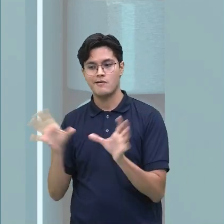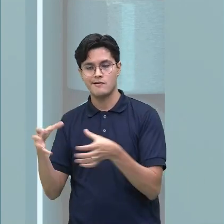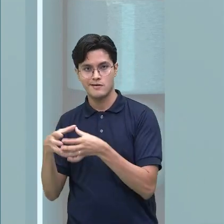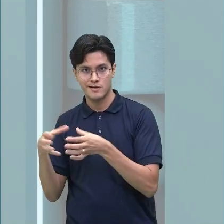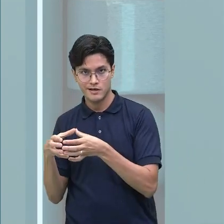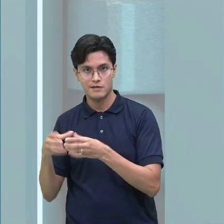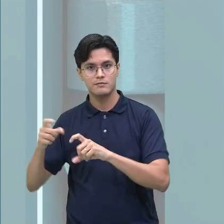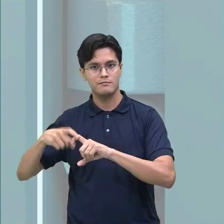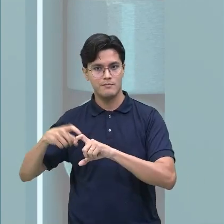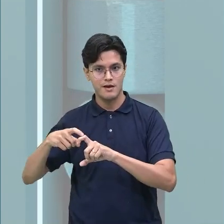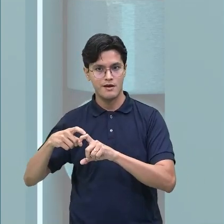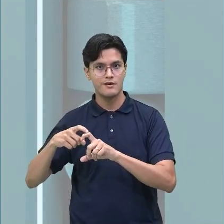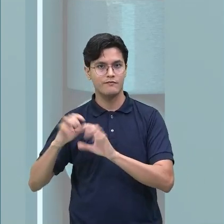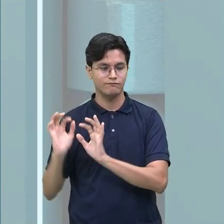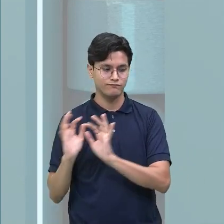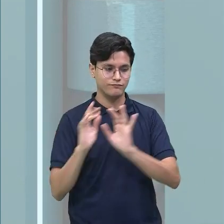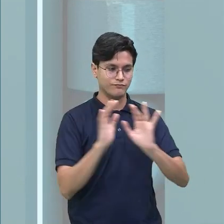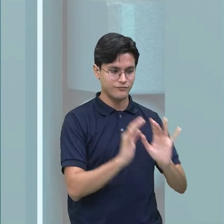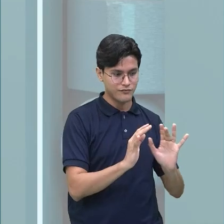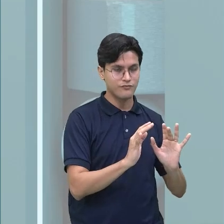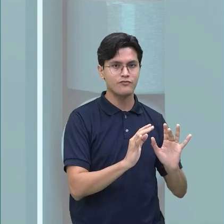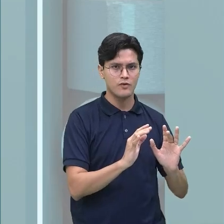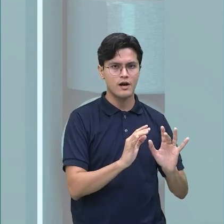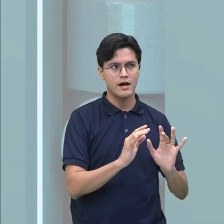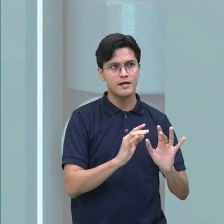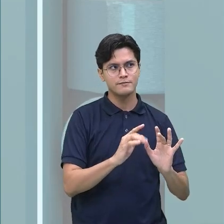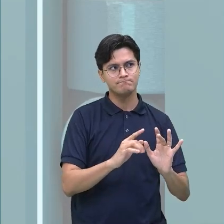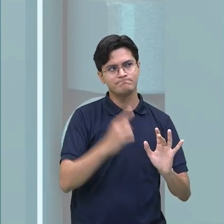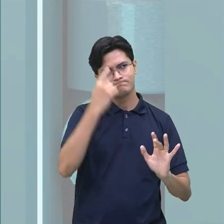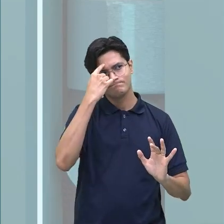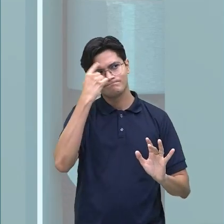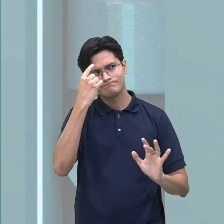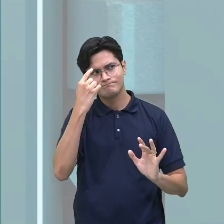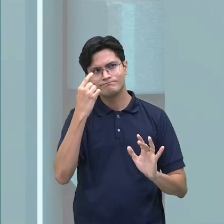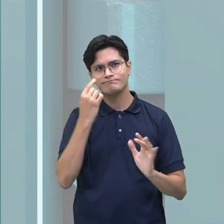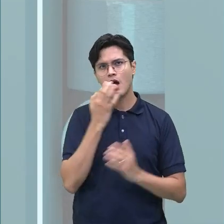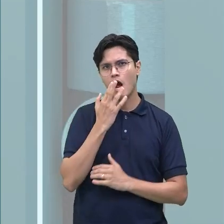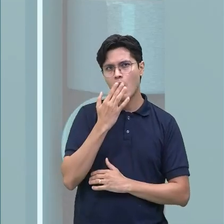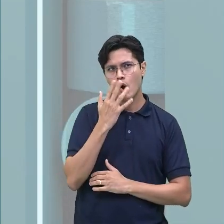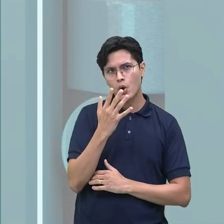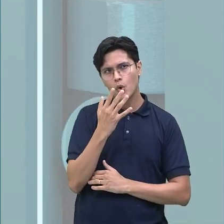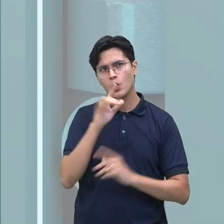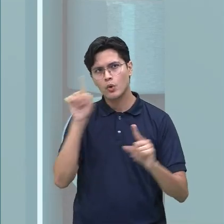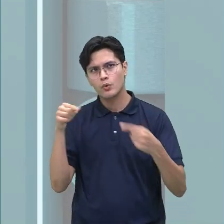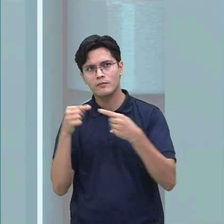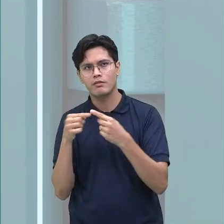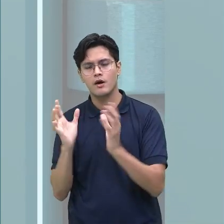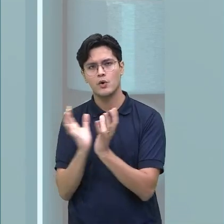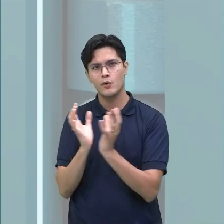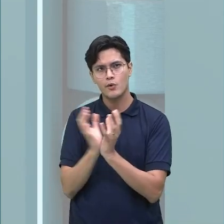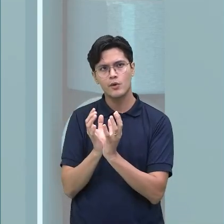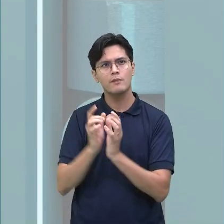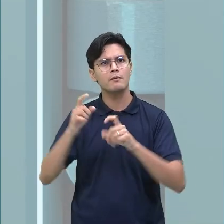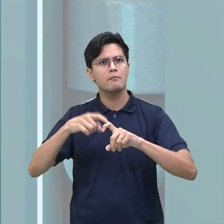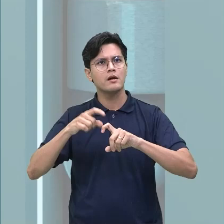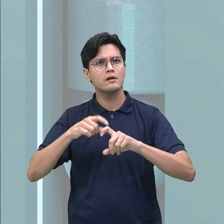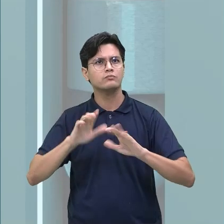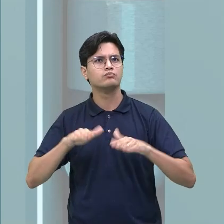médica, né? Na sua cabeça, qual seria a cor da equipe médica que vai fazer a sua